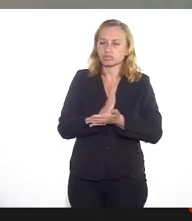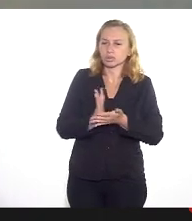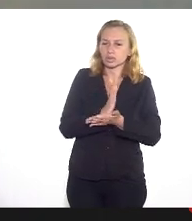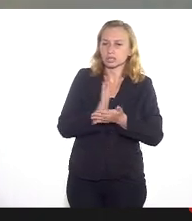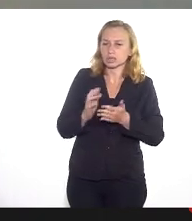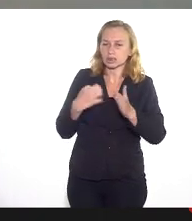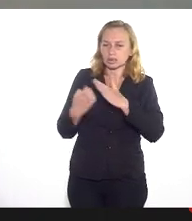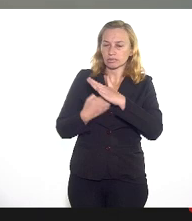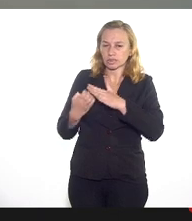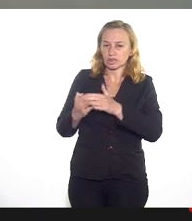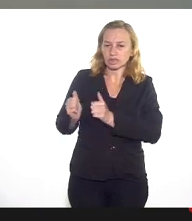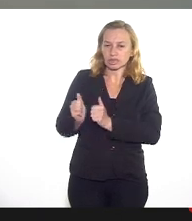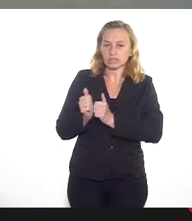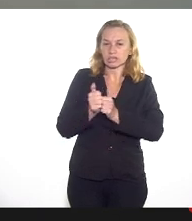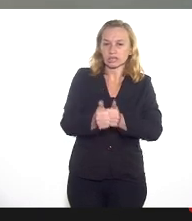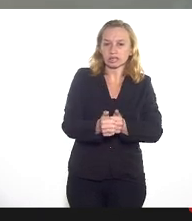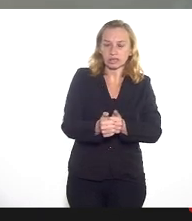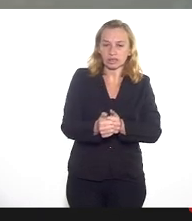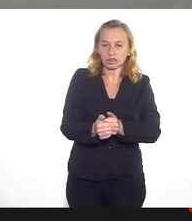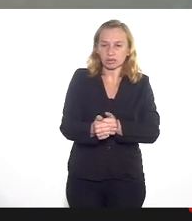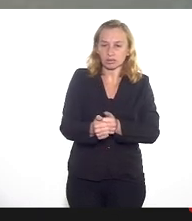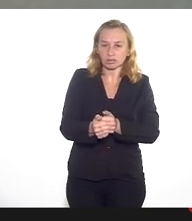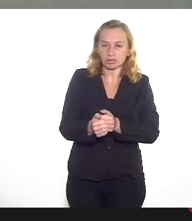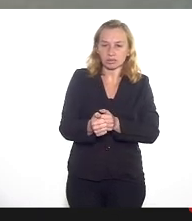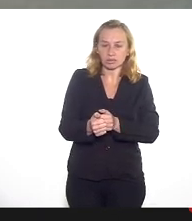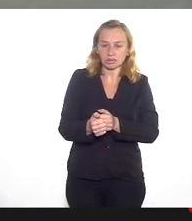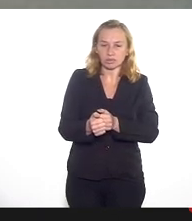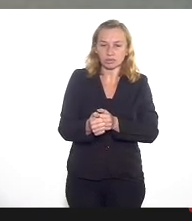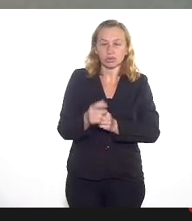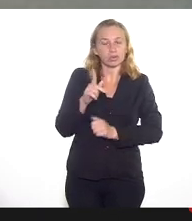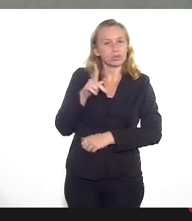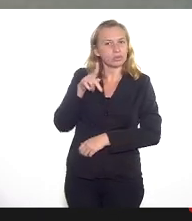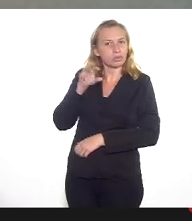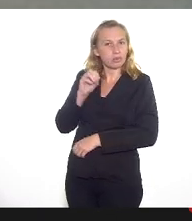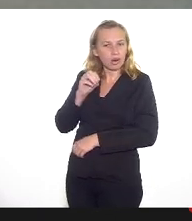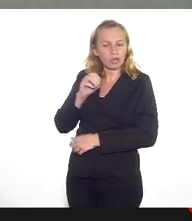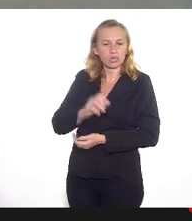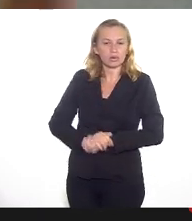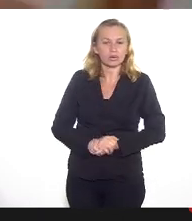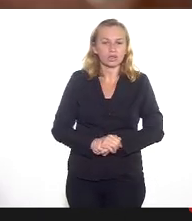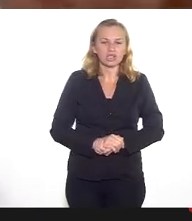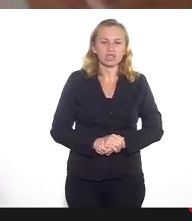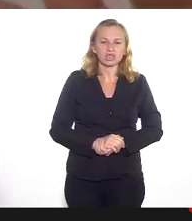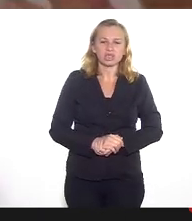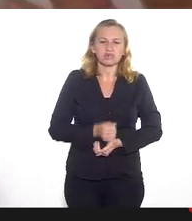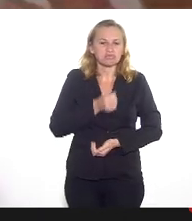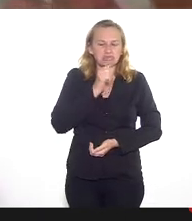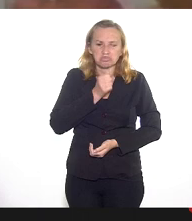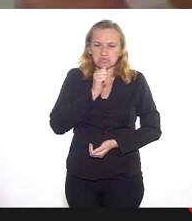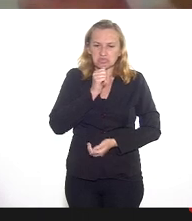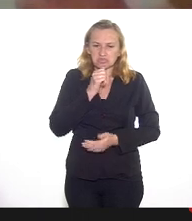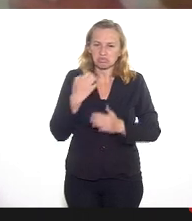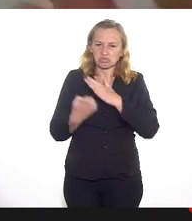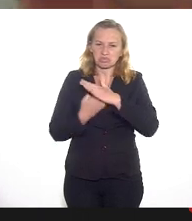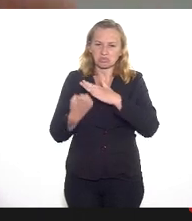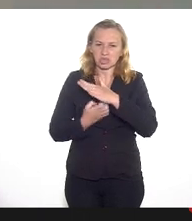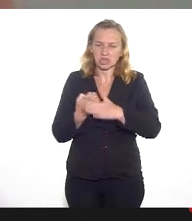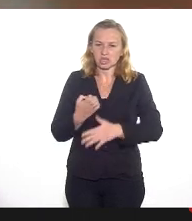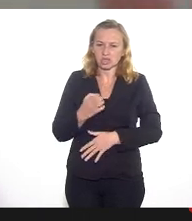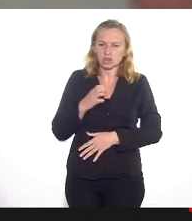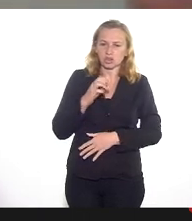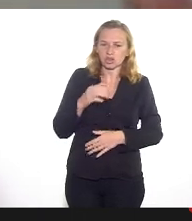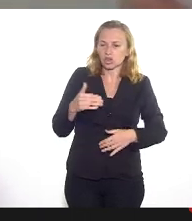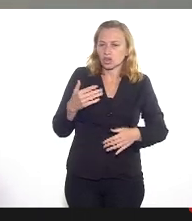linha de raciocínio do doutor Paulo, né, do Paulo Henrique, nenhuma das empresas concessionárias sofre auditoria externa sobre